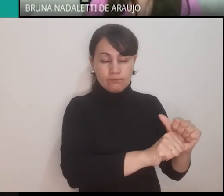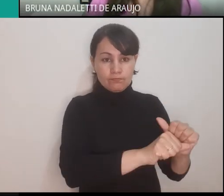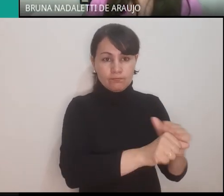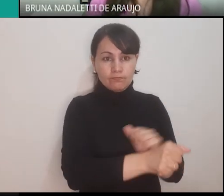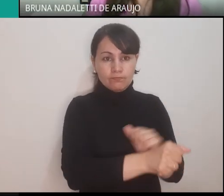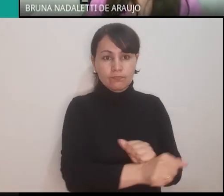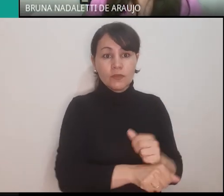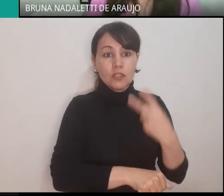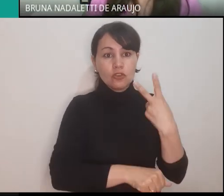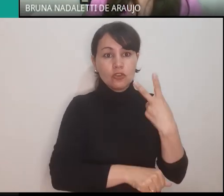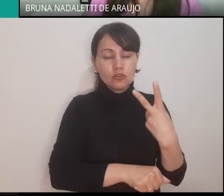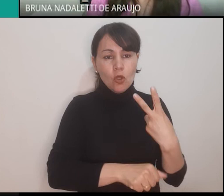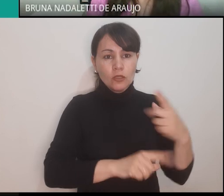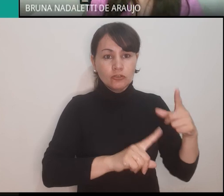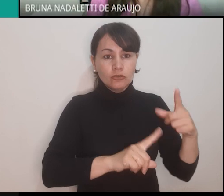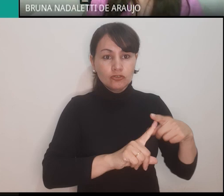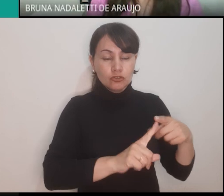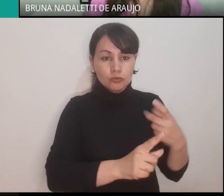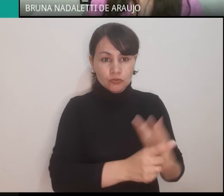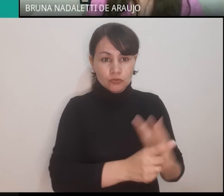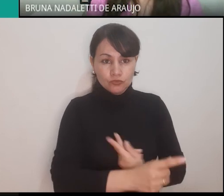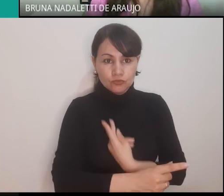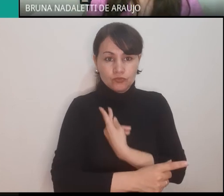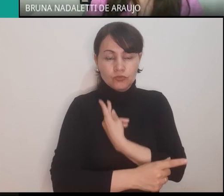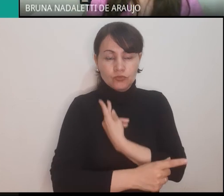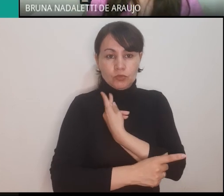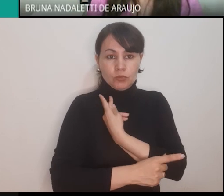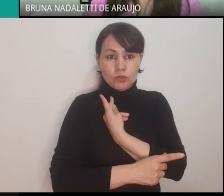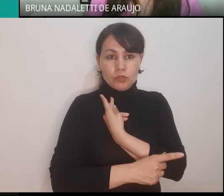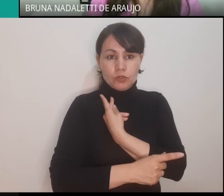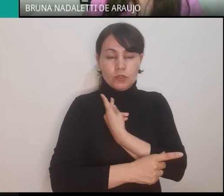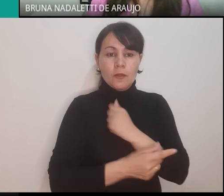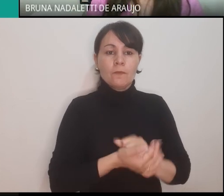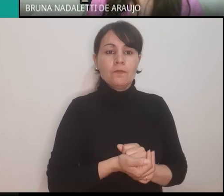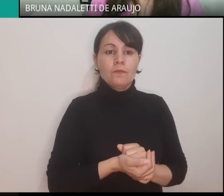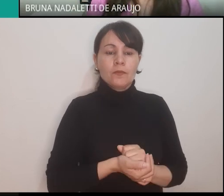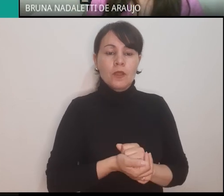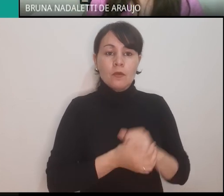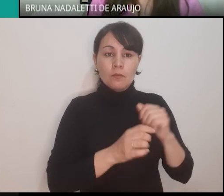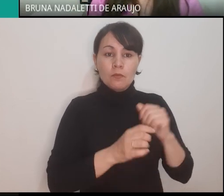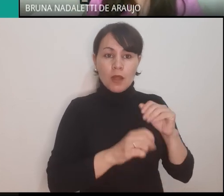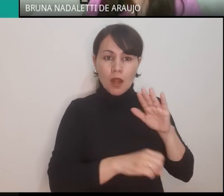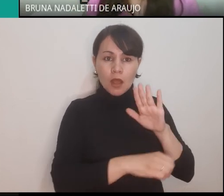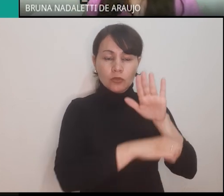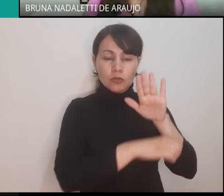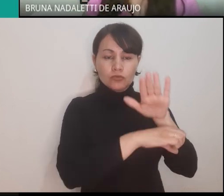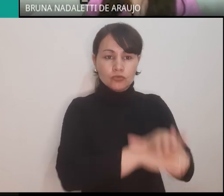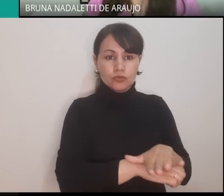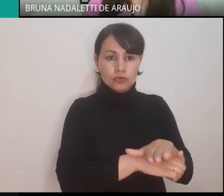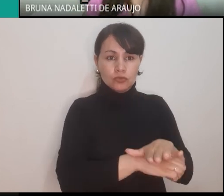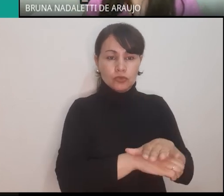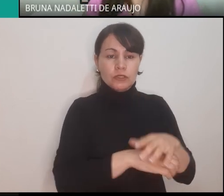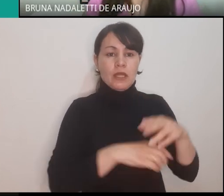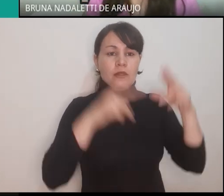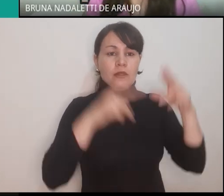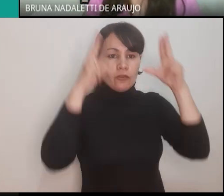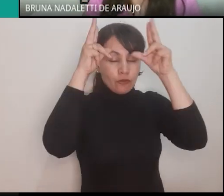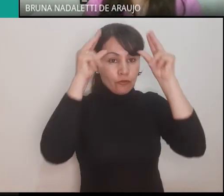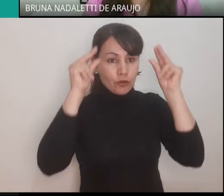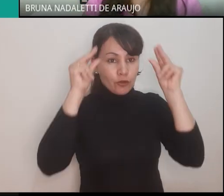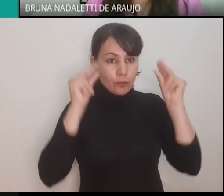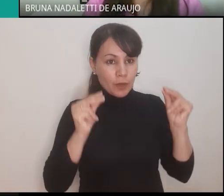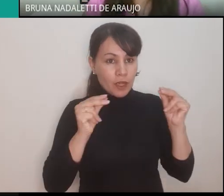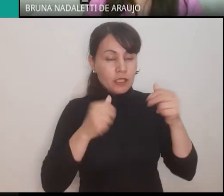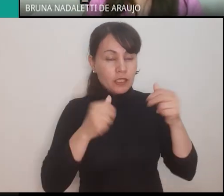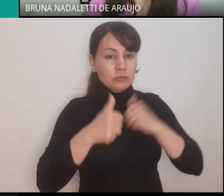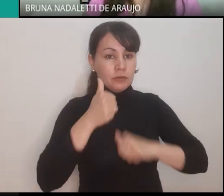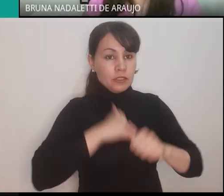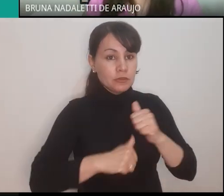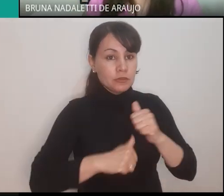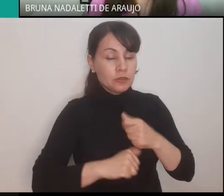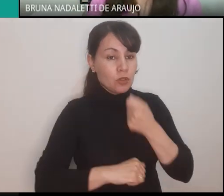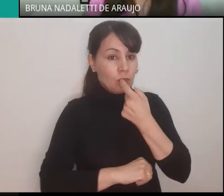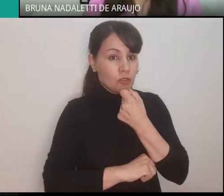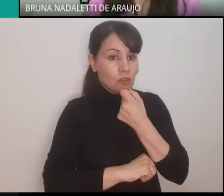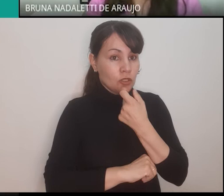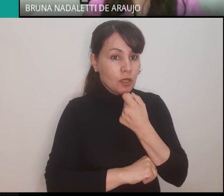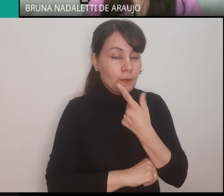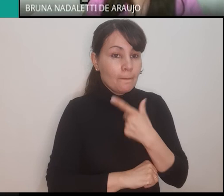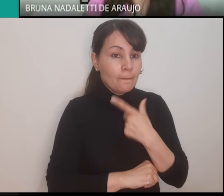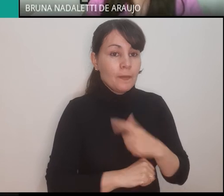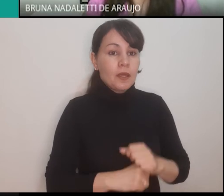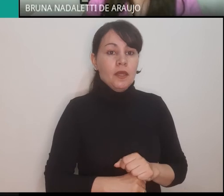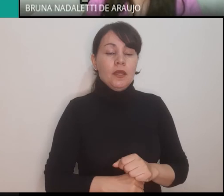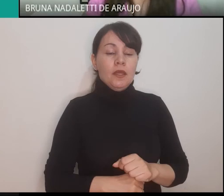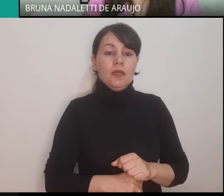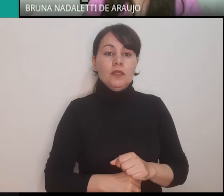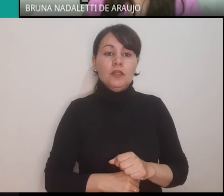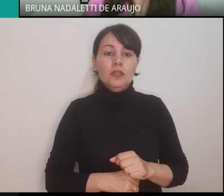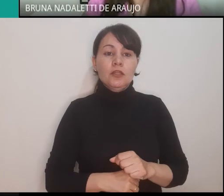das vias pode ser destinada para assistência de enfermagem, para administração de medicamentos, para